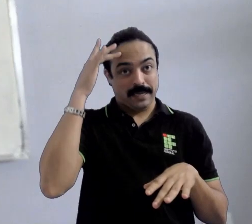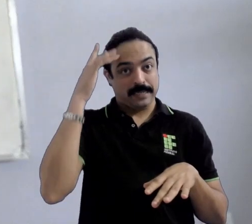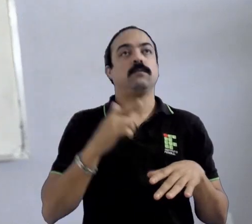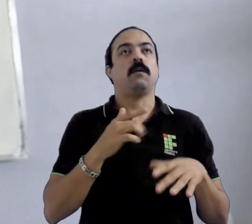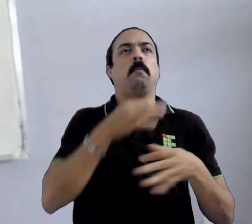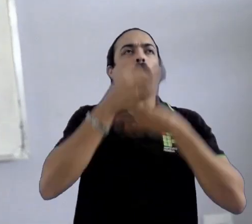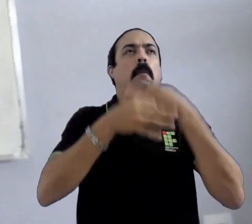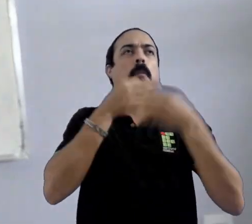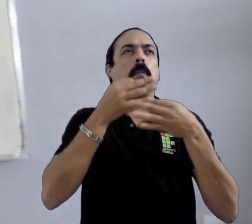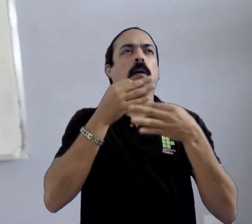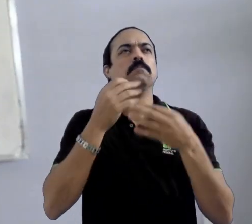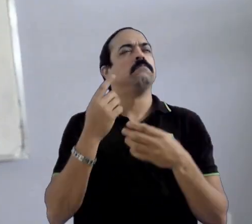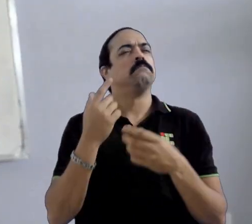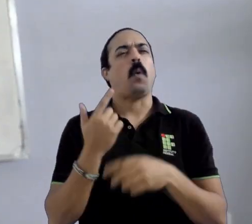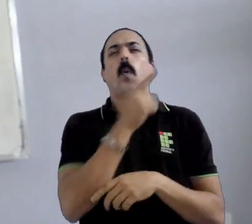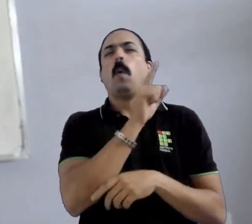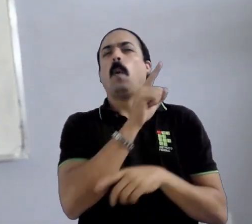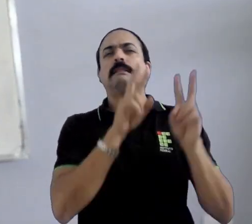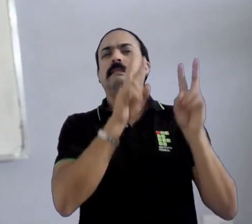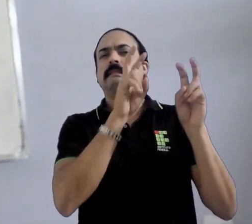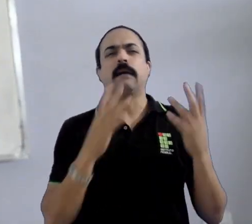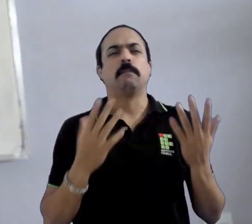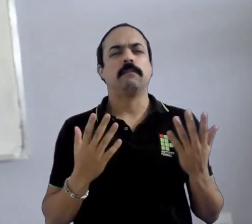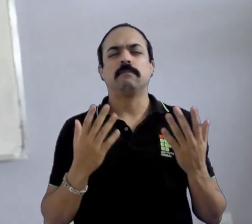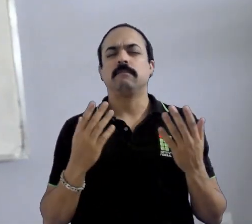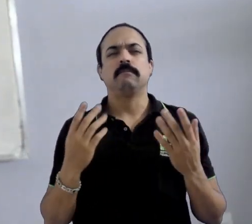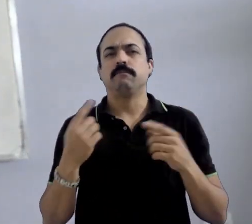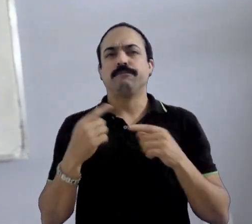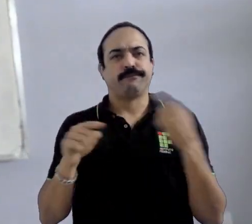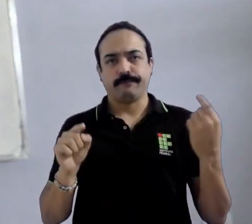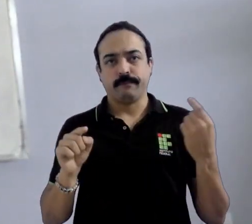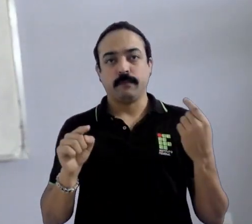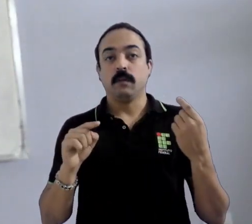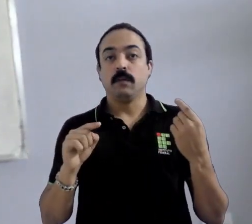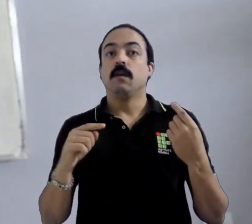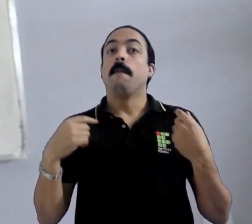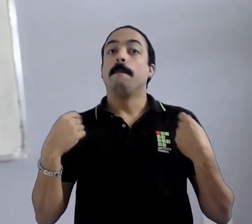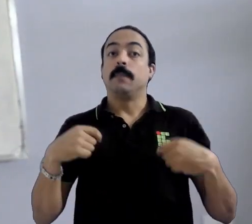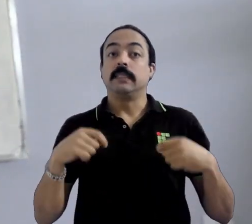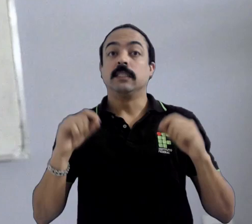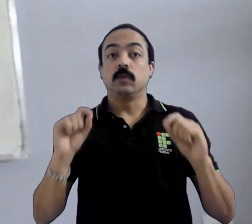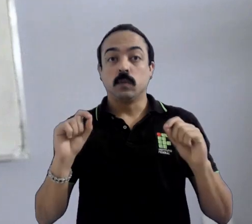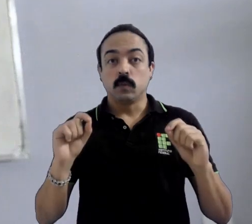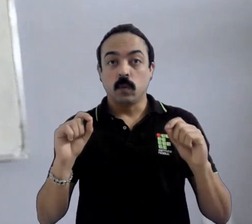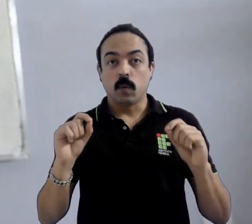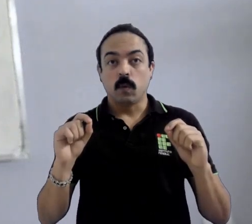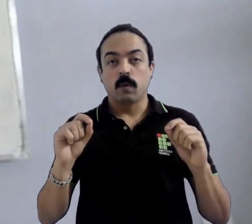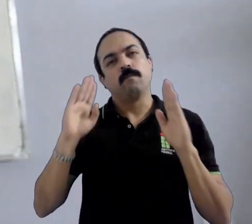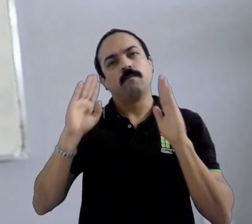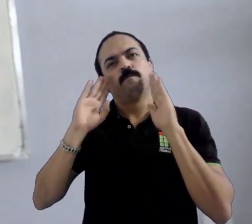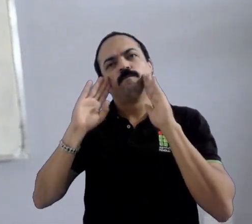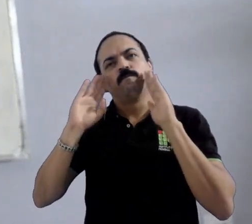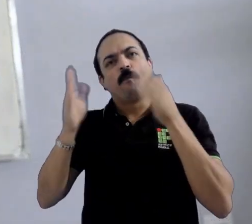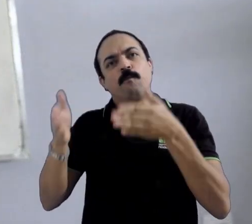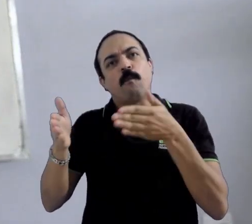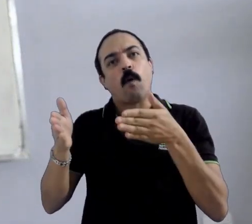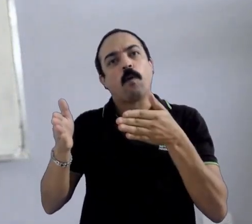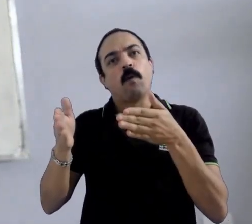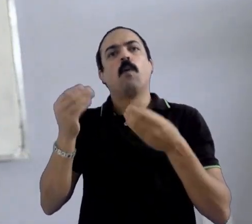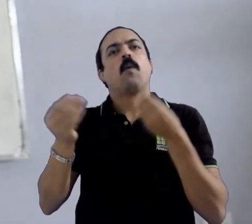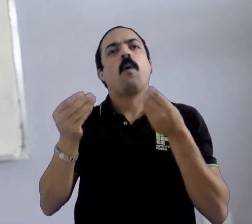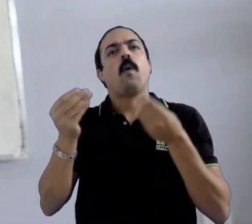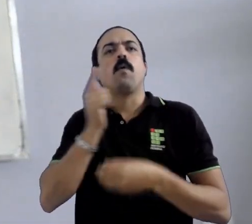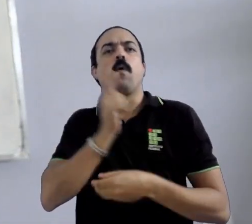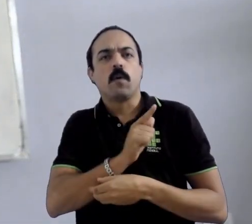nome da produtividade desta. Essa produtividade ela vai ser alcançada a partir de uma